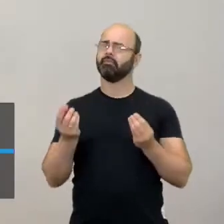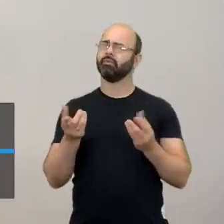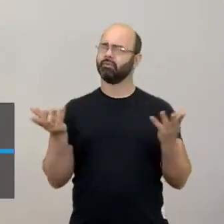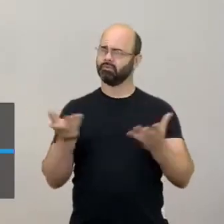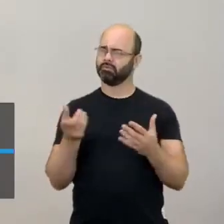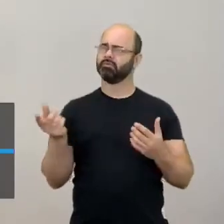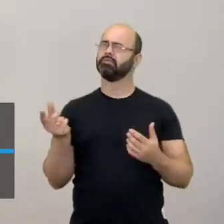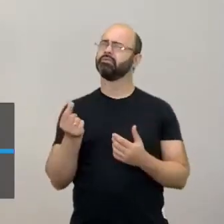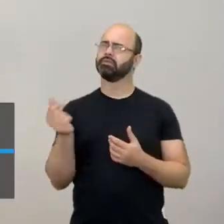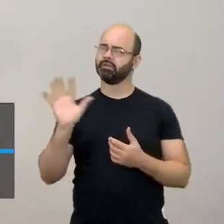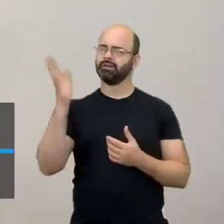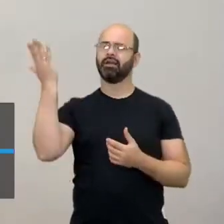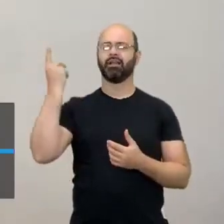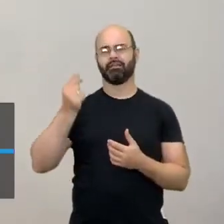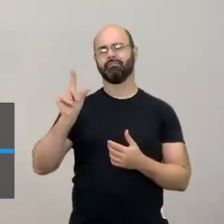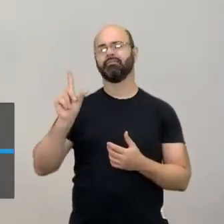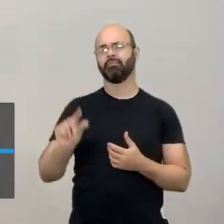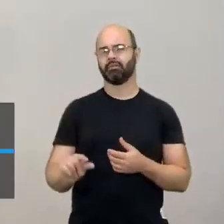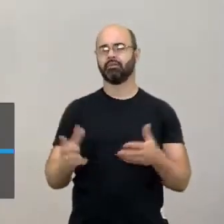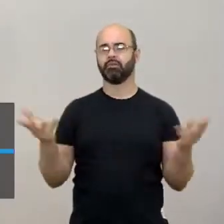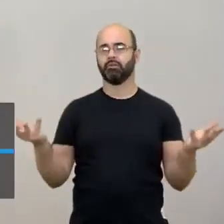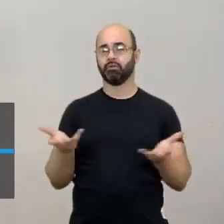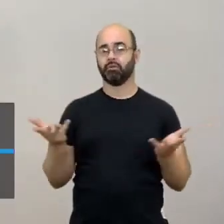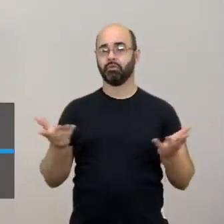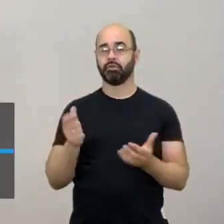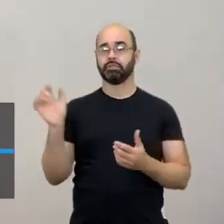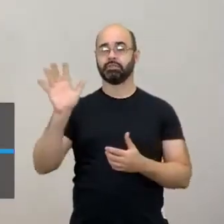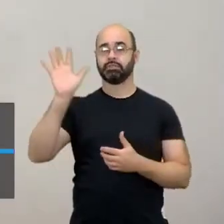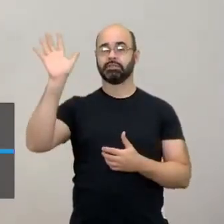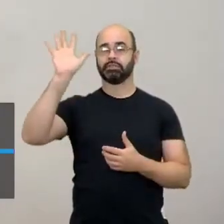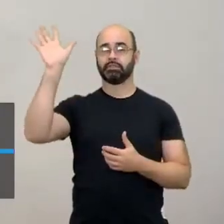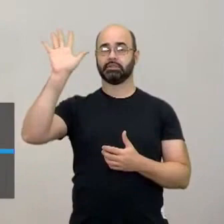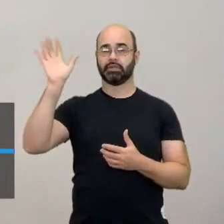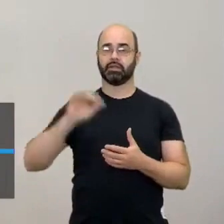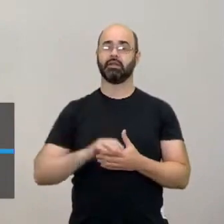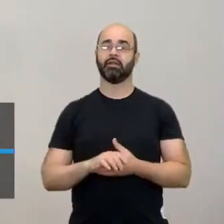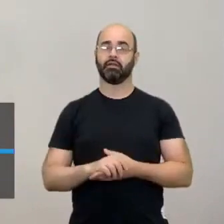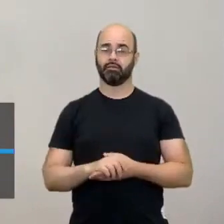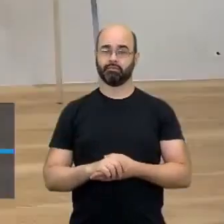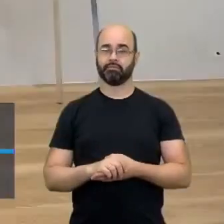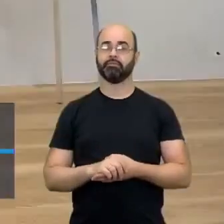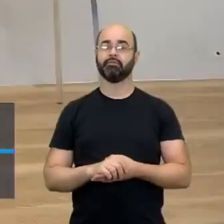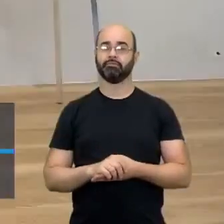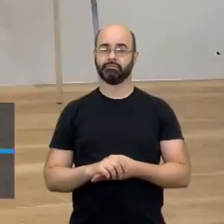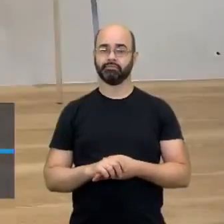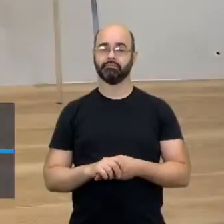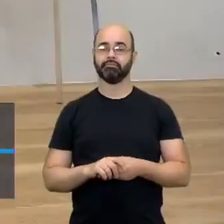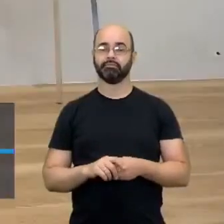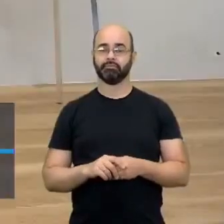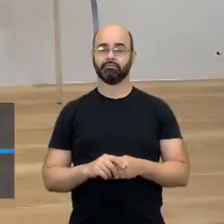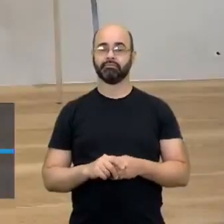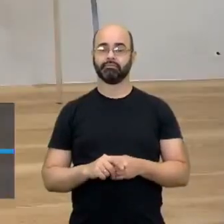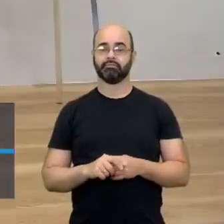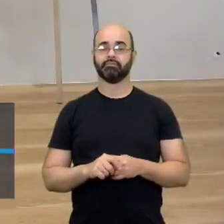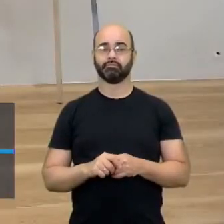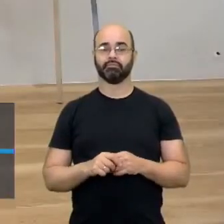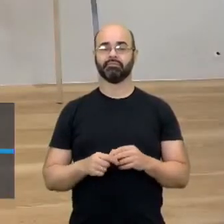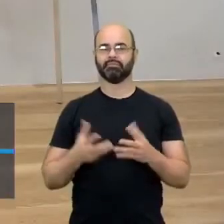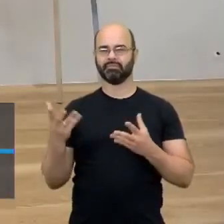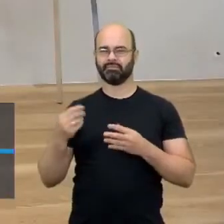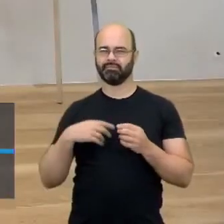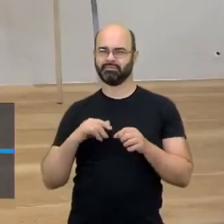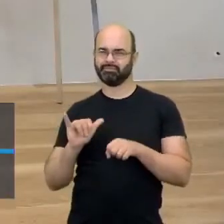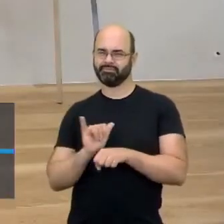Pro, que diz que não é mais tão baratinho assim como costumava ser antigamente. Deu uma... uma